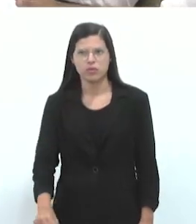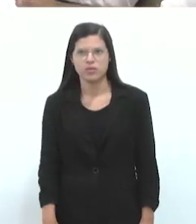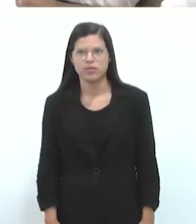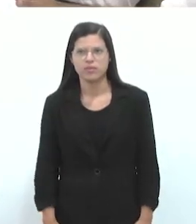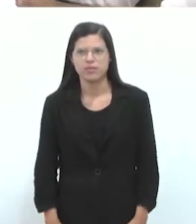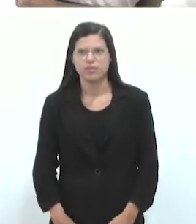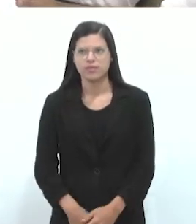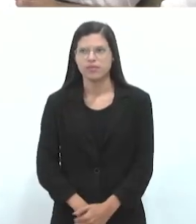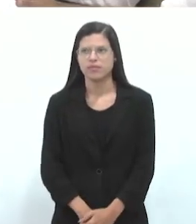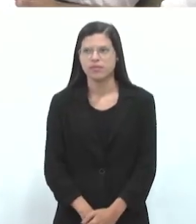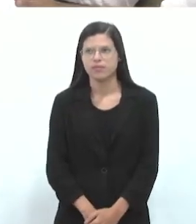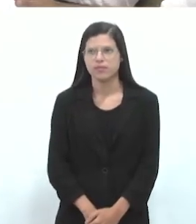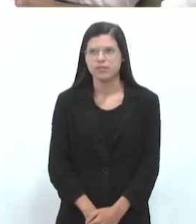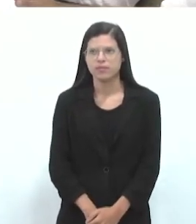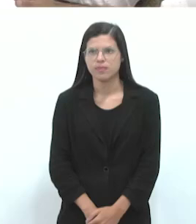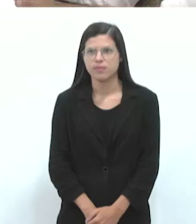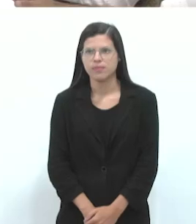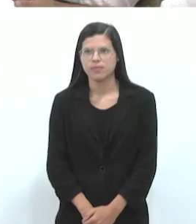Que isso?